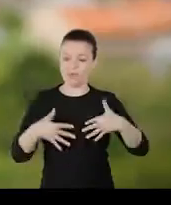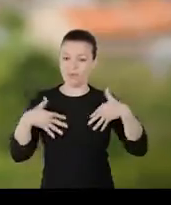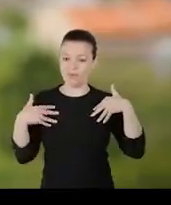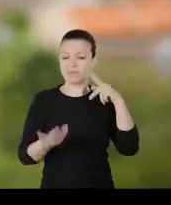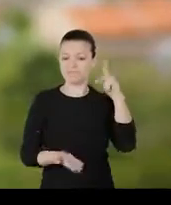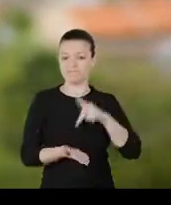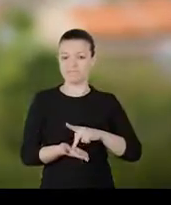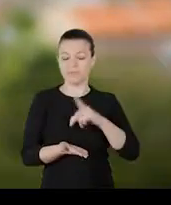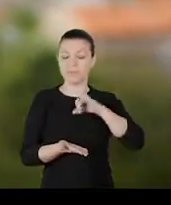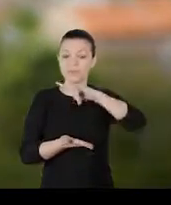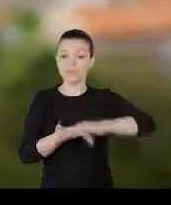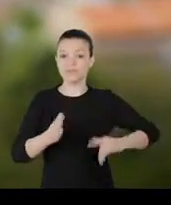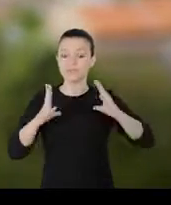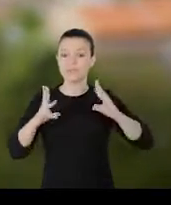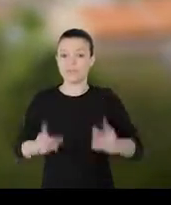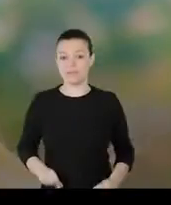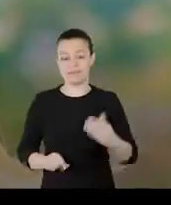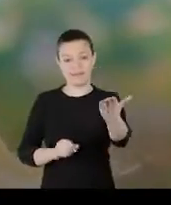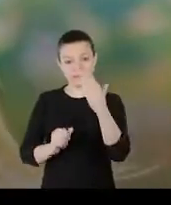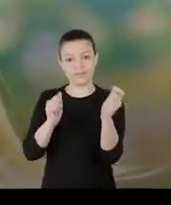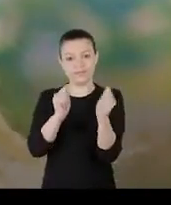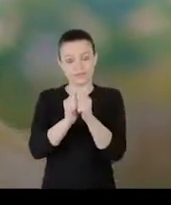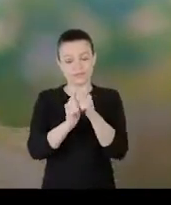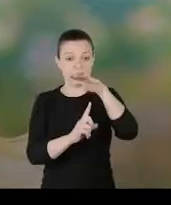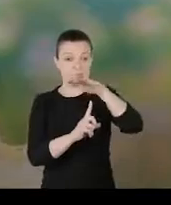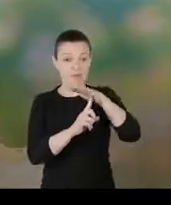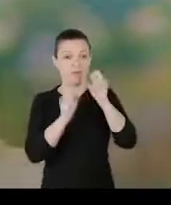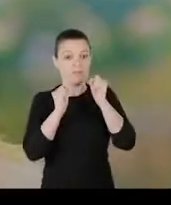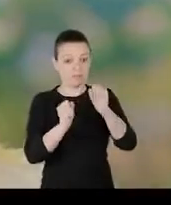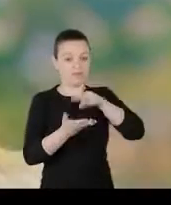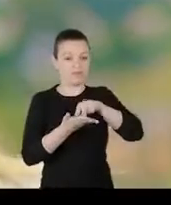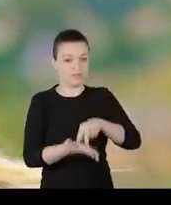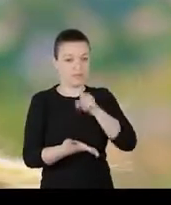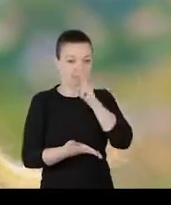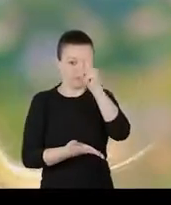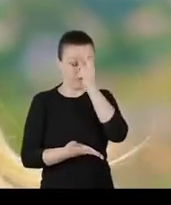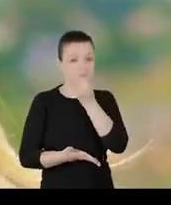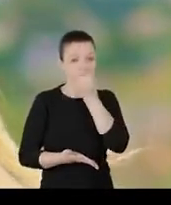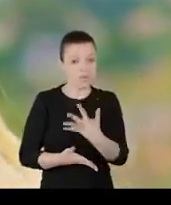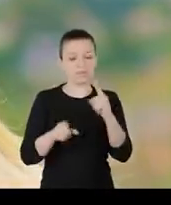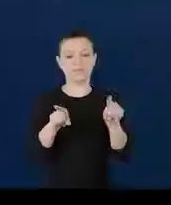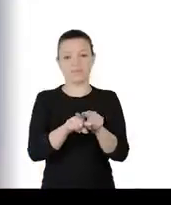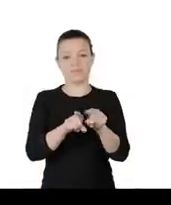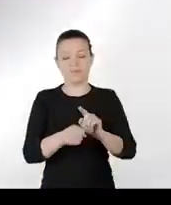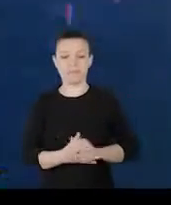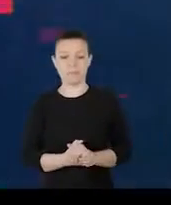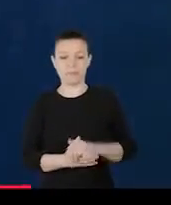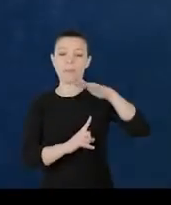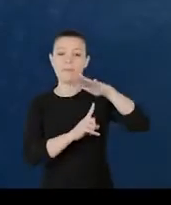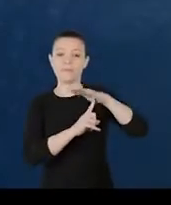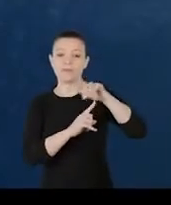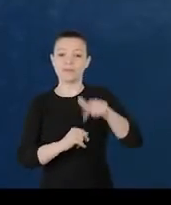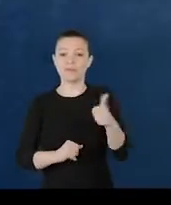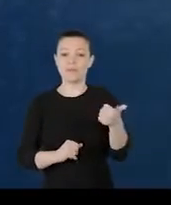verdade. Sou ficha limpa. Vem comigo, o Paraná pode ser firme, forte e bom ao mesmo tempo. O Paraná